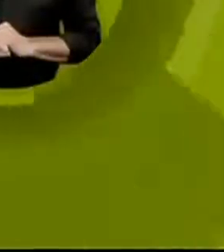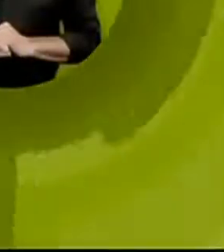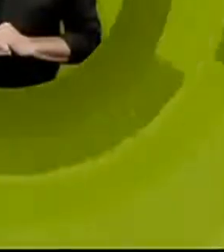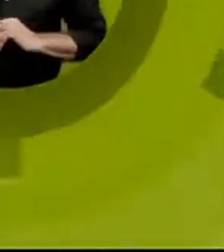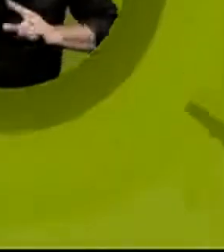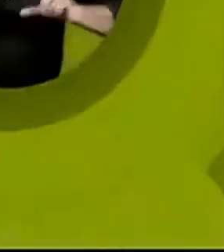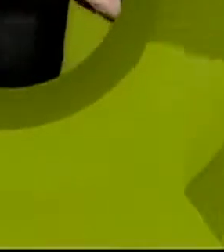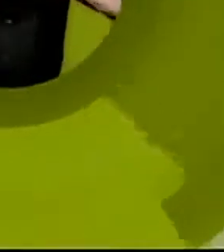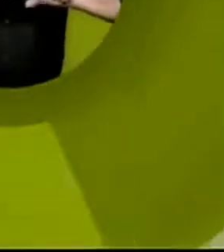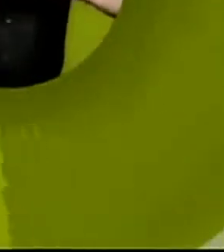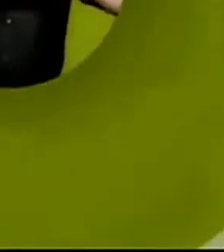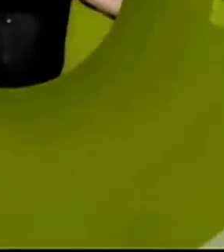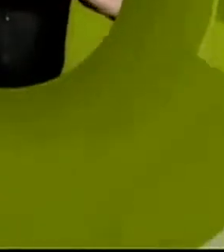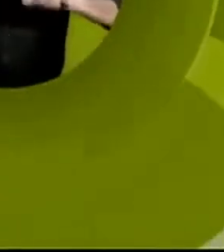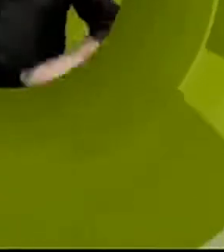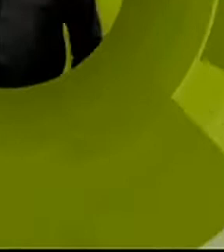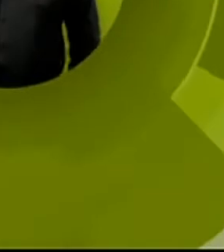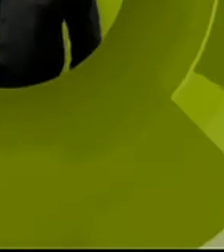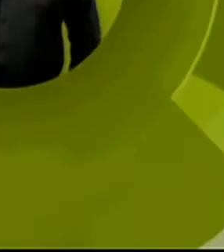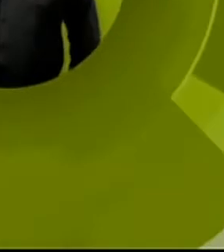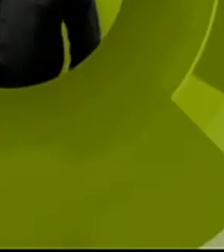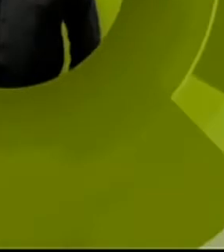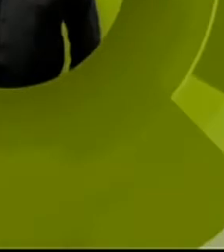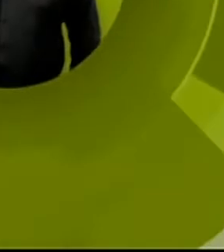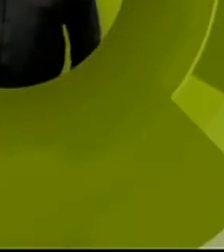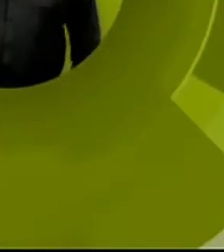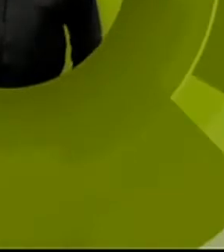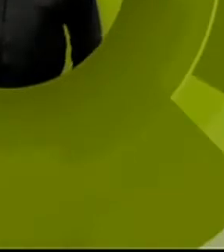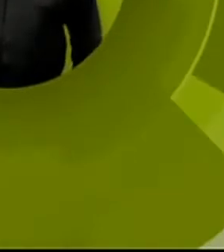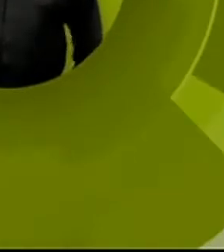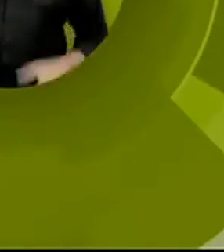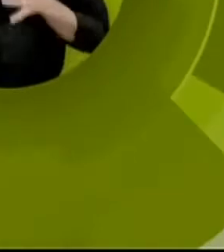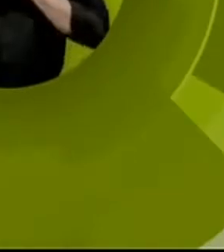O programa a seguir é livre para todos os públicos.